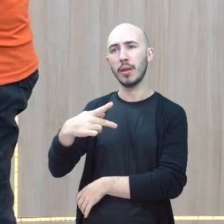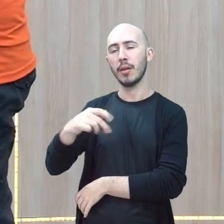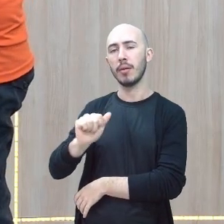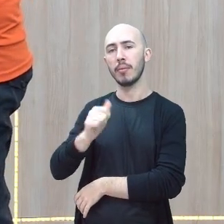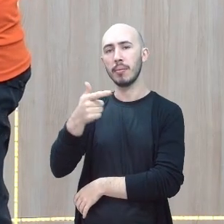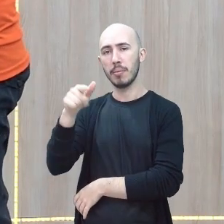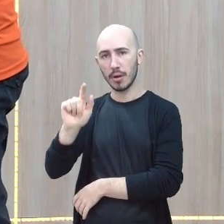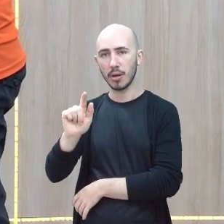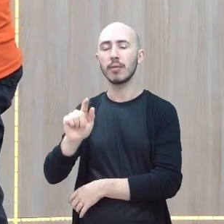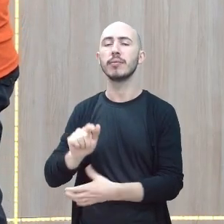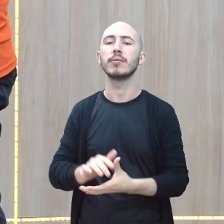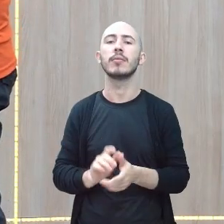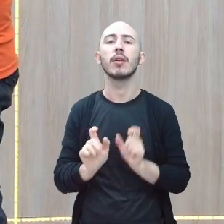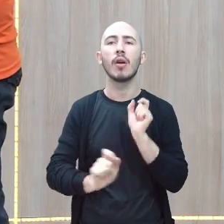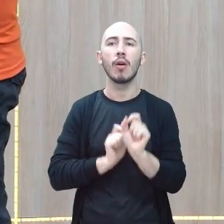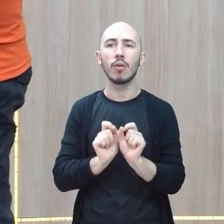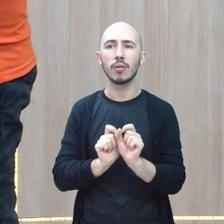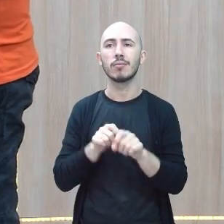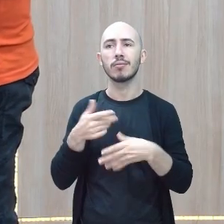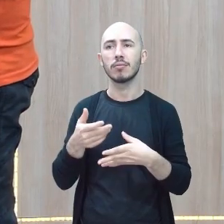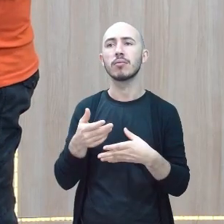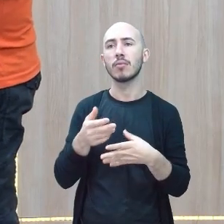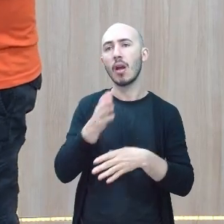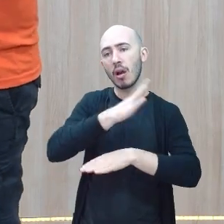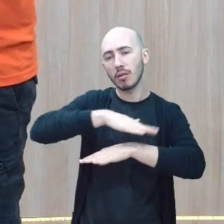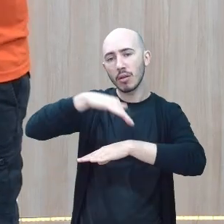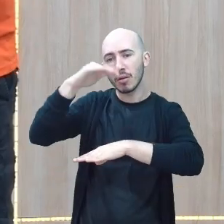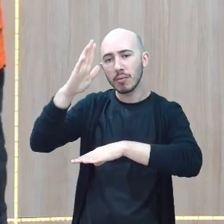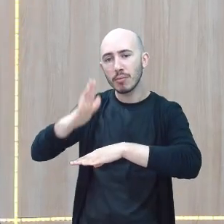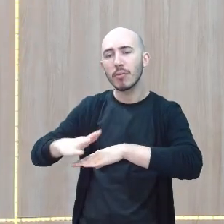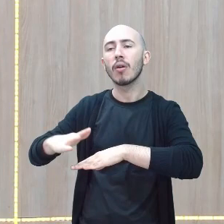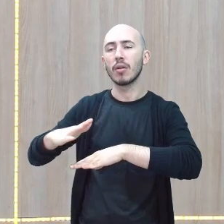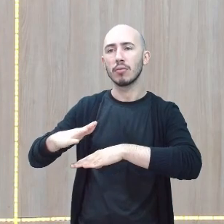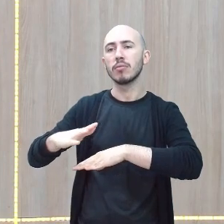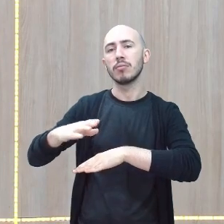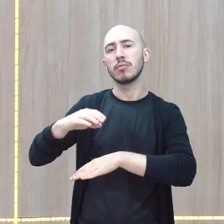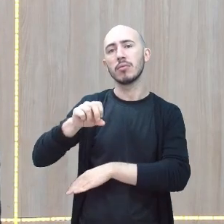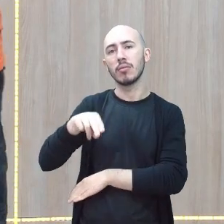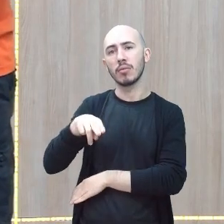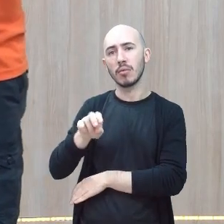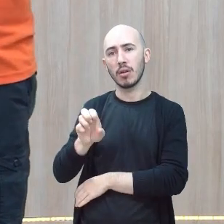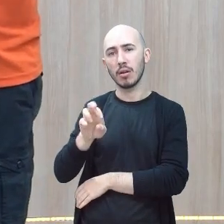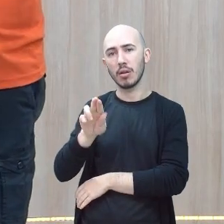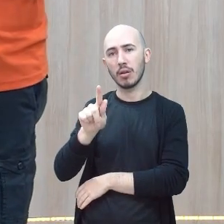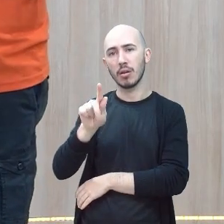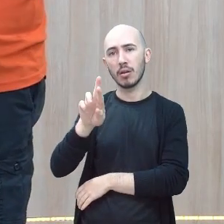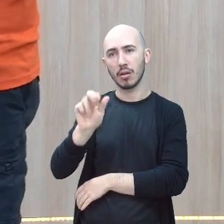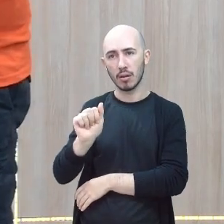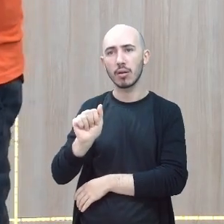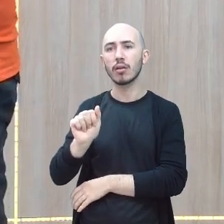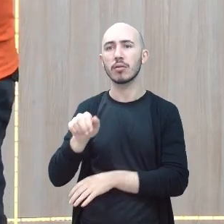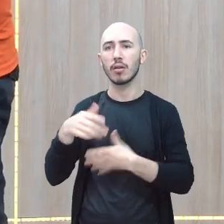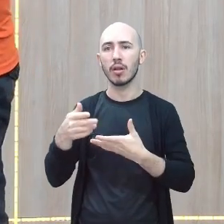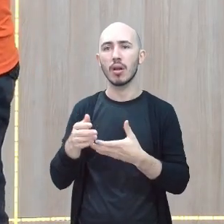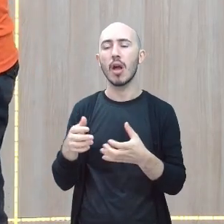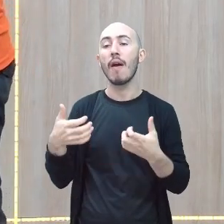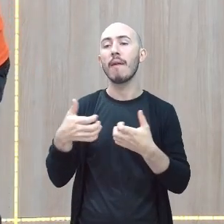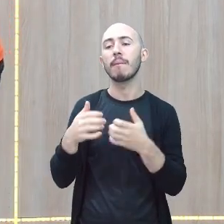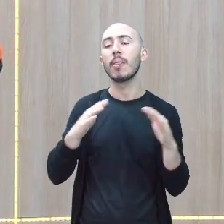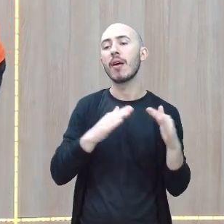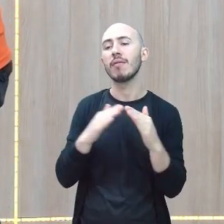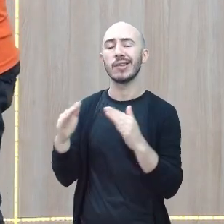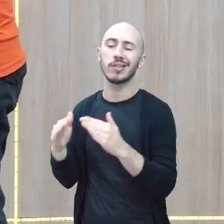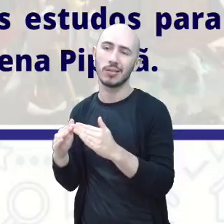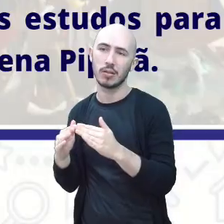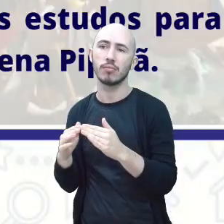das etnias historicamente habitantes da Serra Negra, né. São vizinhos de um outro povoado, né, que é o povoado Cambiuá, que também